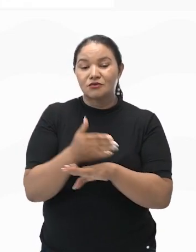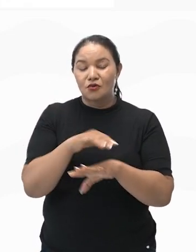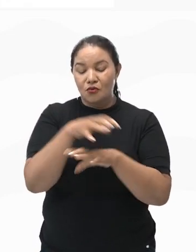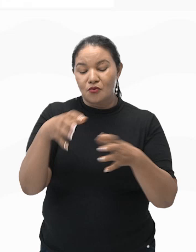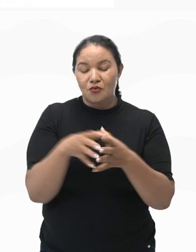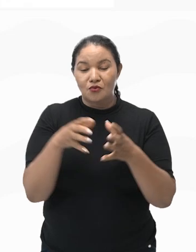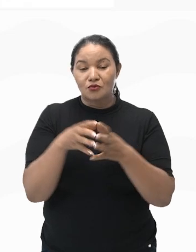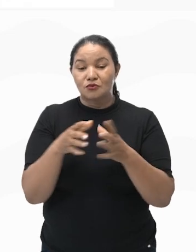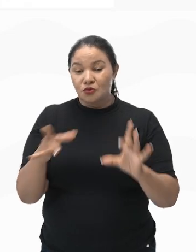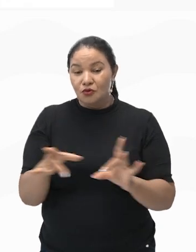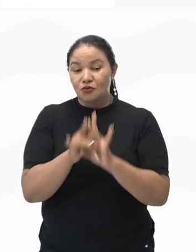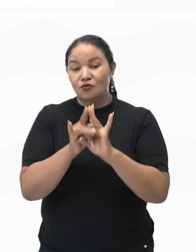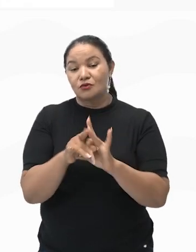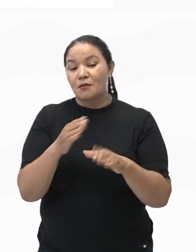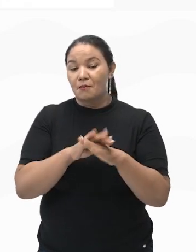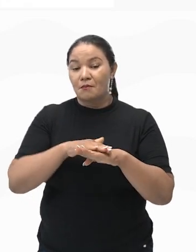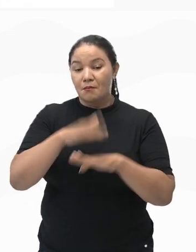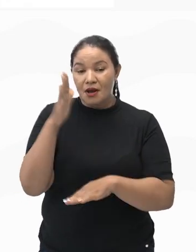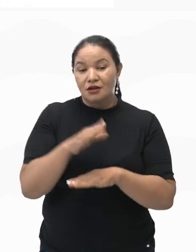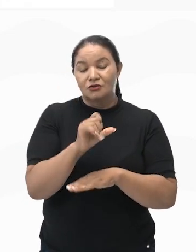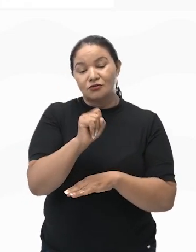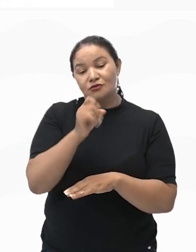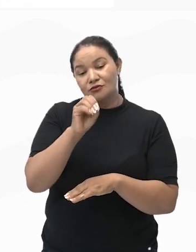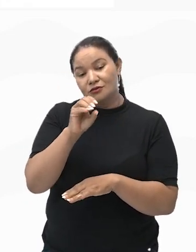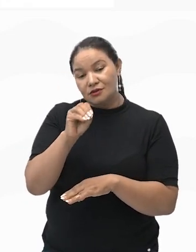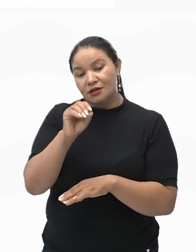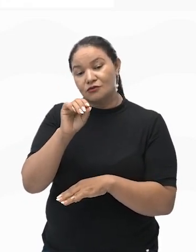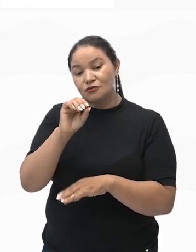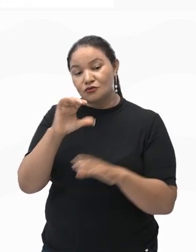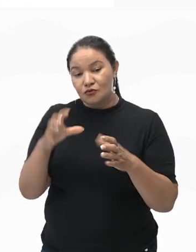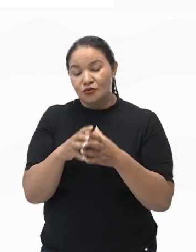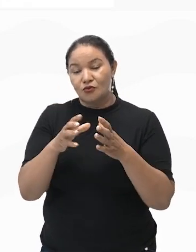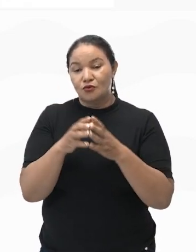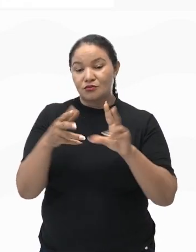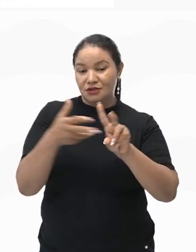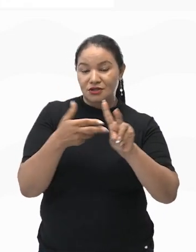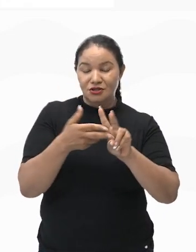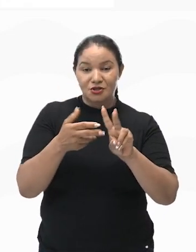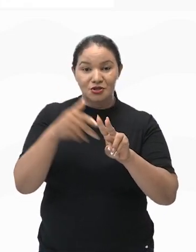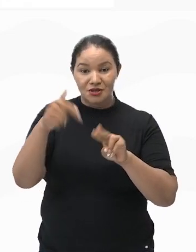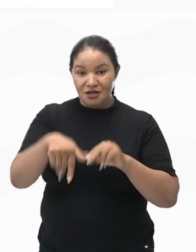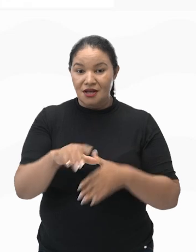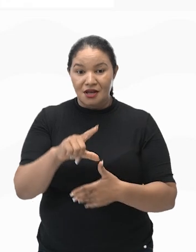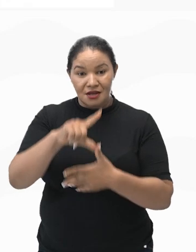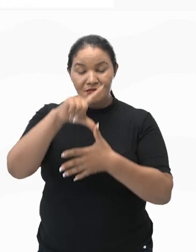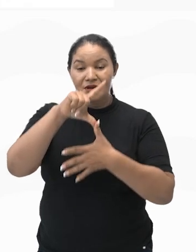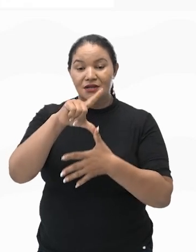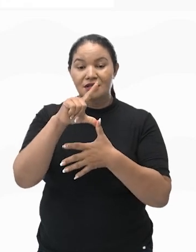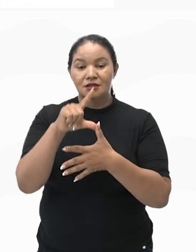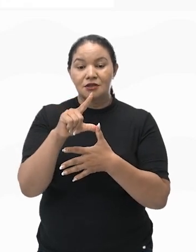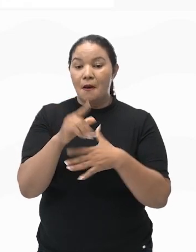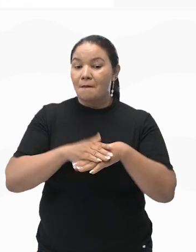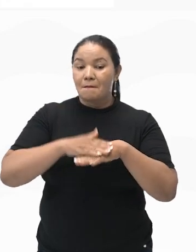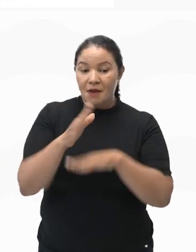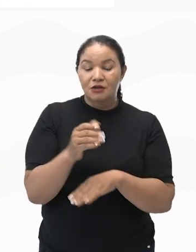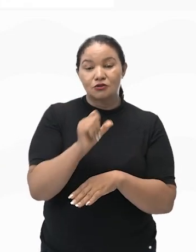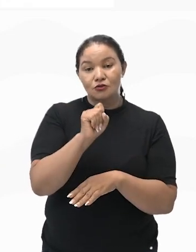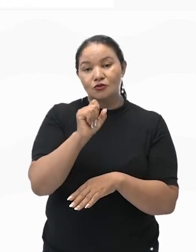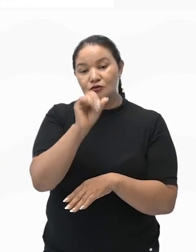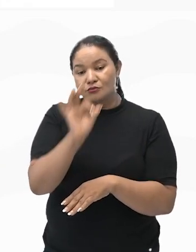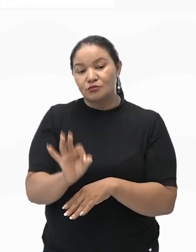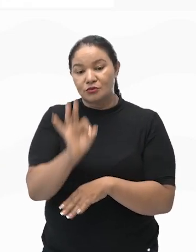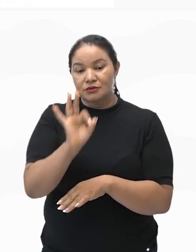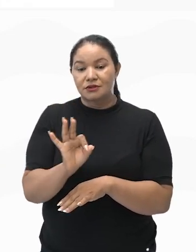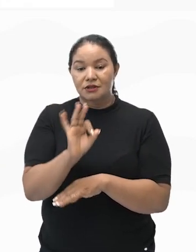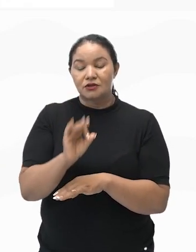ali mais de 800 grupos indígenas na América Latina, né? São ali 8% da população total